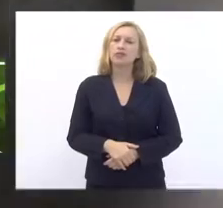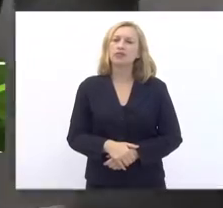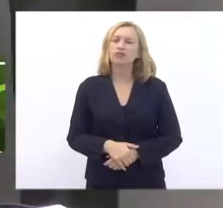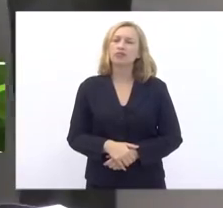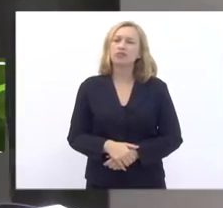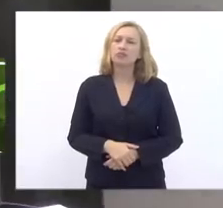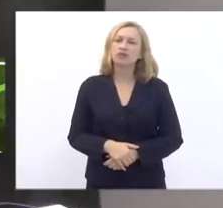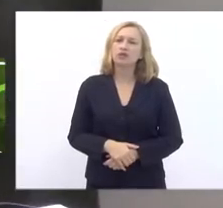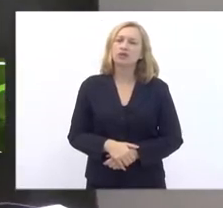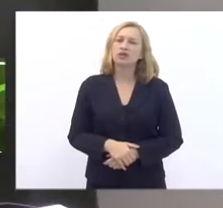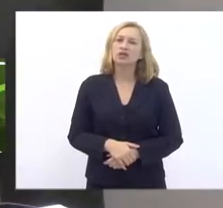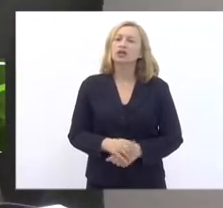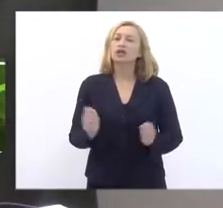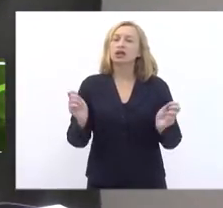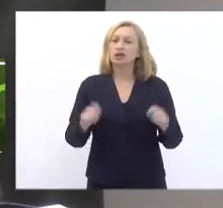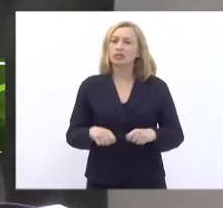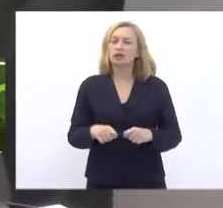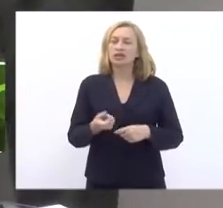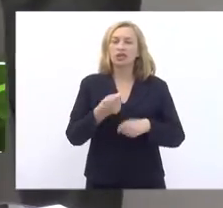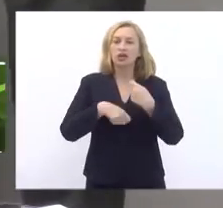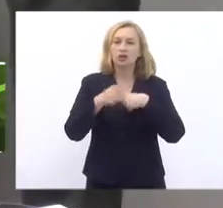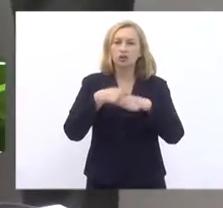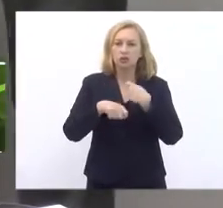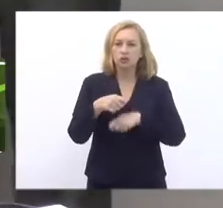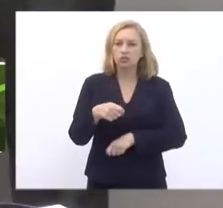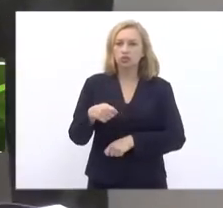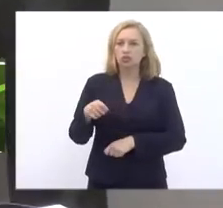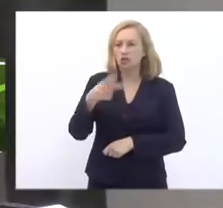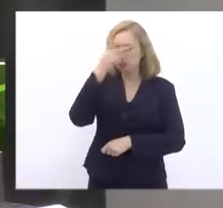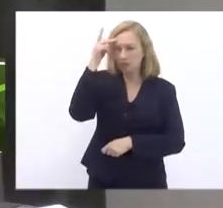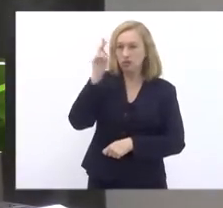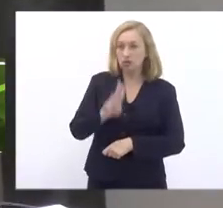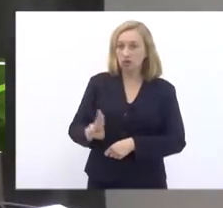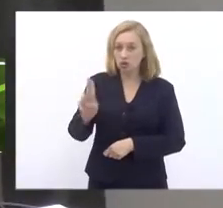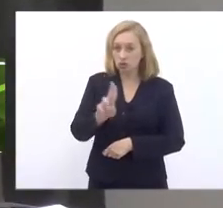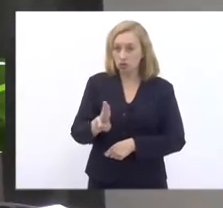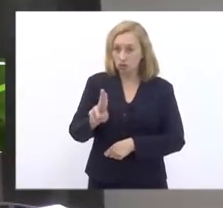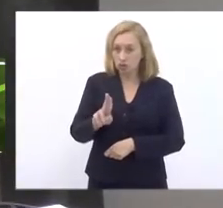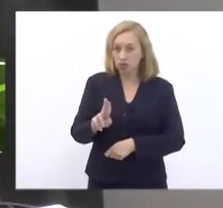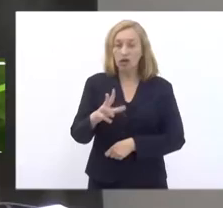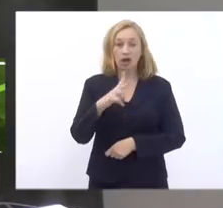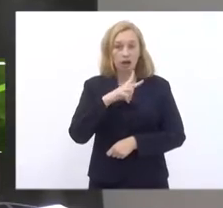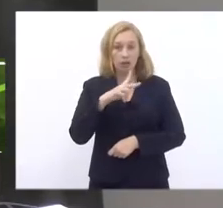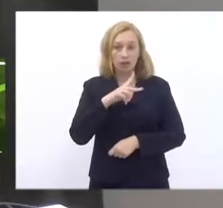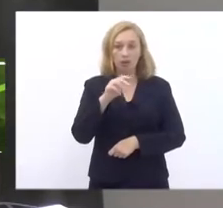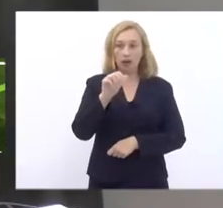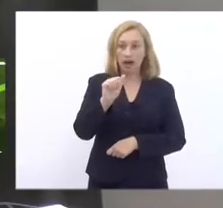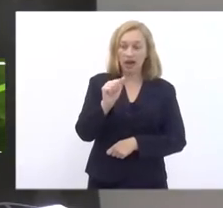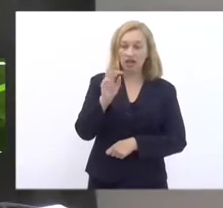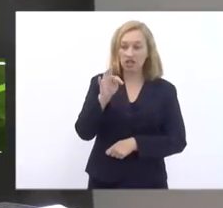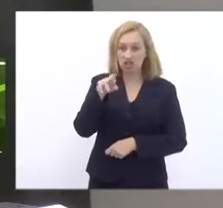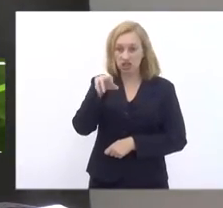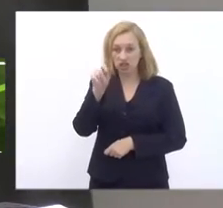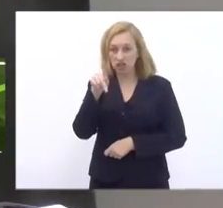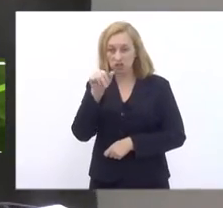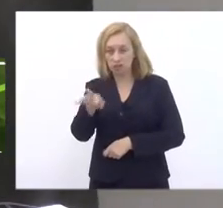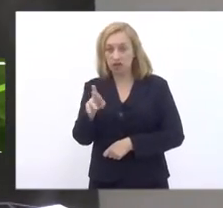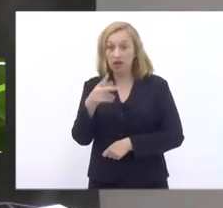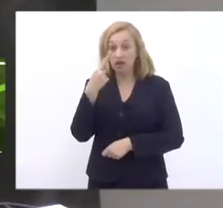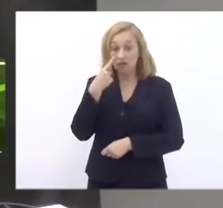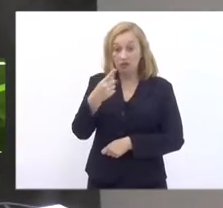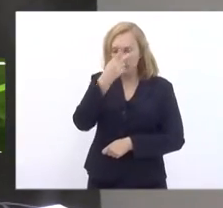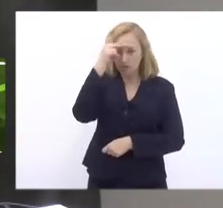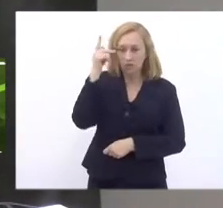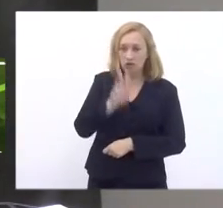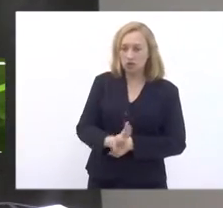e a específica capacidade econômica dos seus usuários, né? A própria Angestramp reconhecendo que o usuário não tem